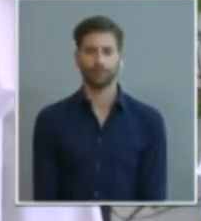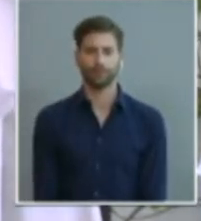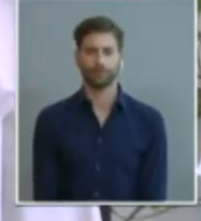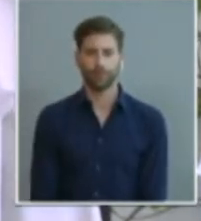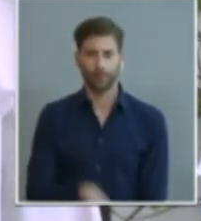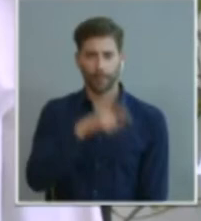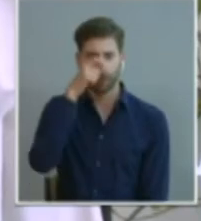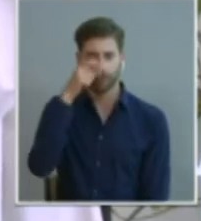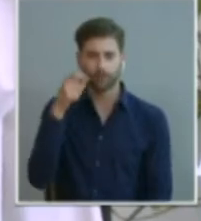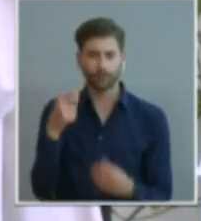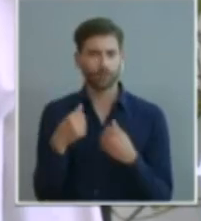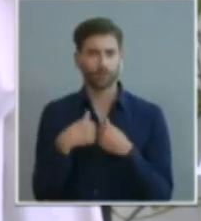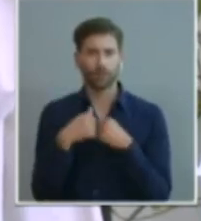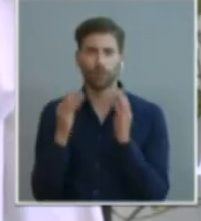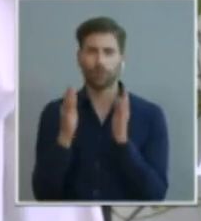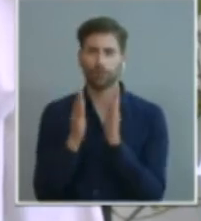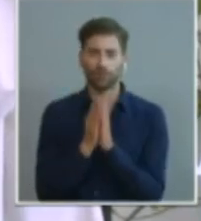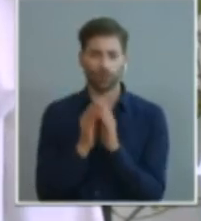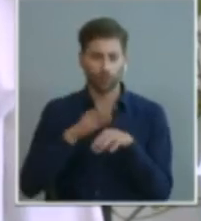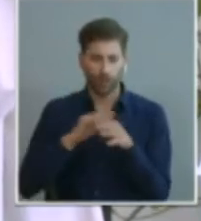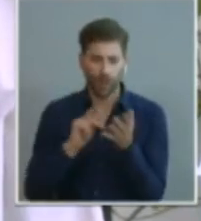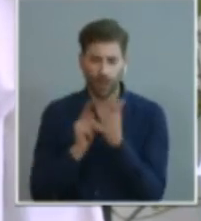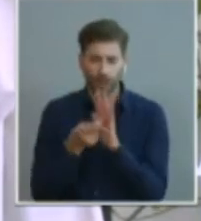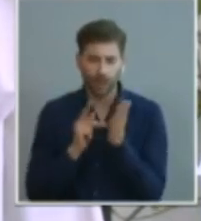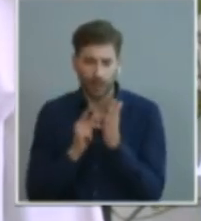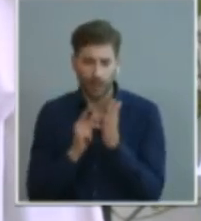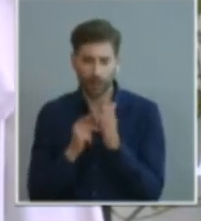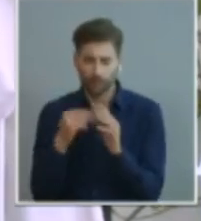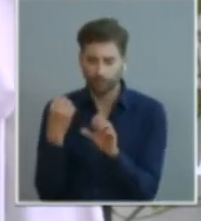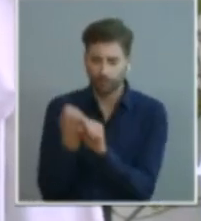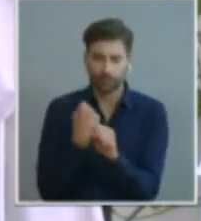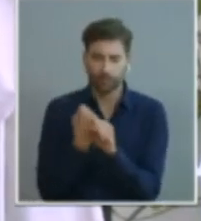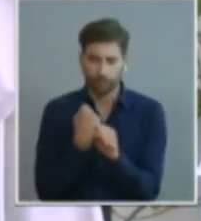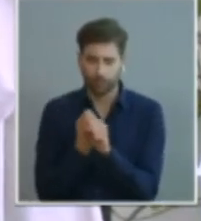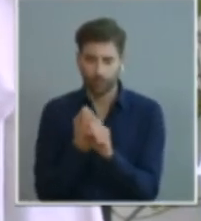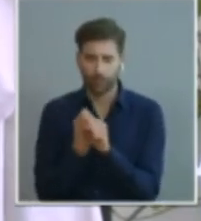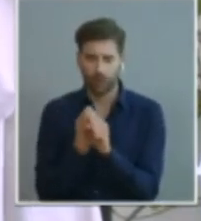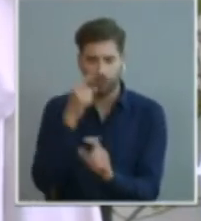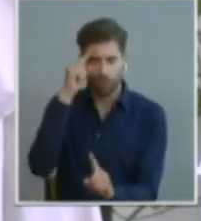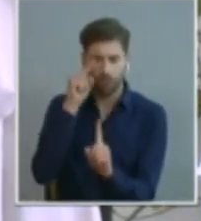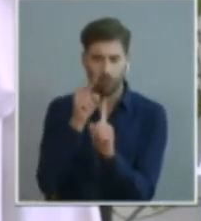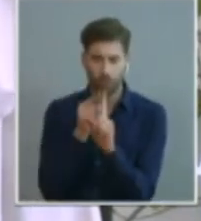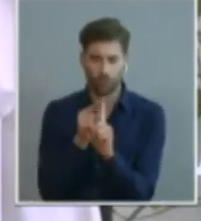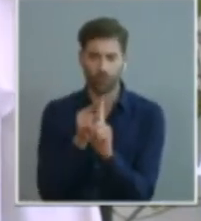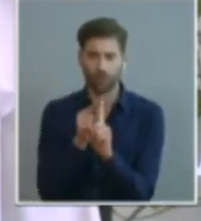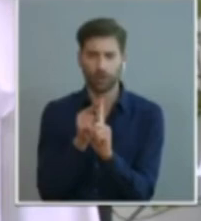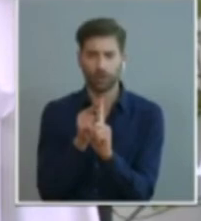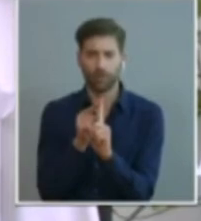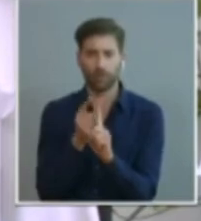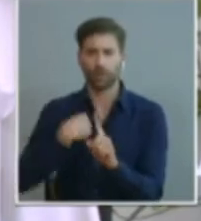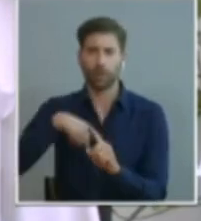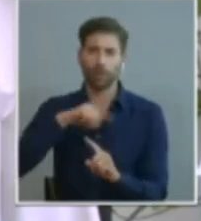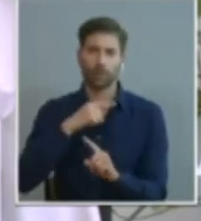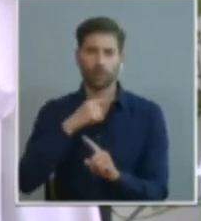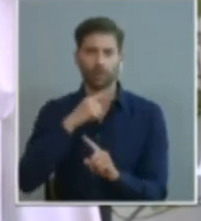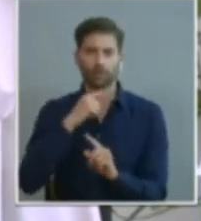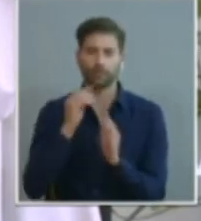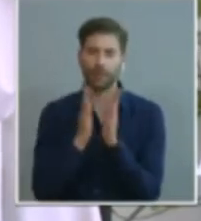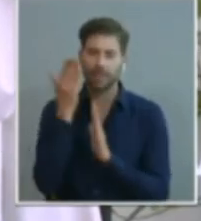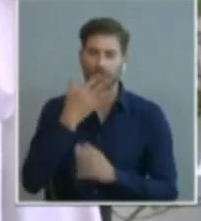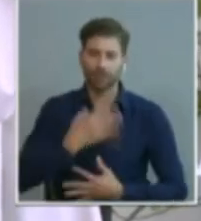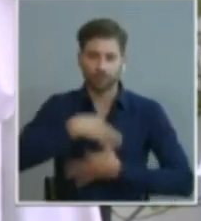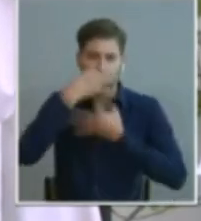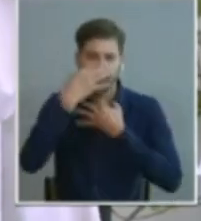através dos meios técnicos, trabalharam para que hoje o nosso testemunho de fé, o